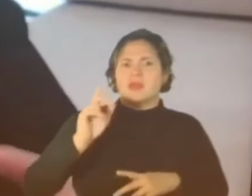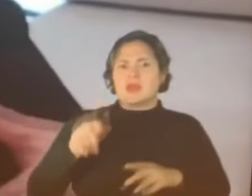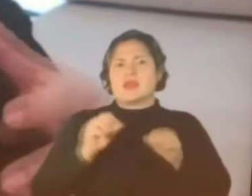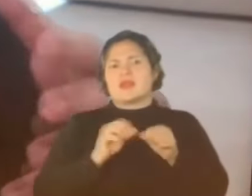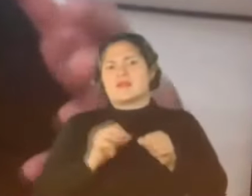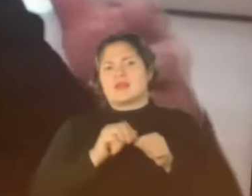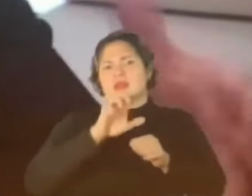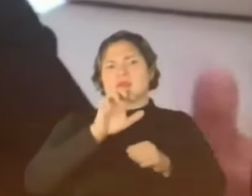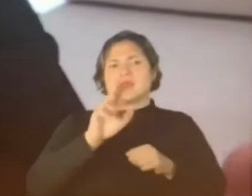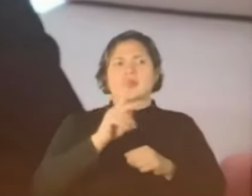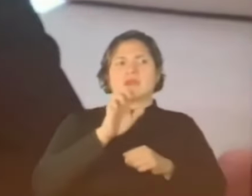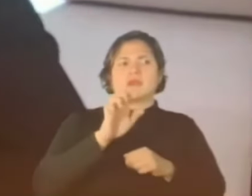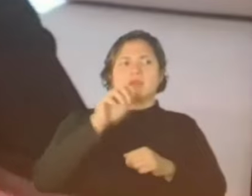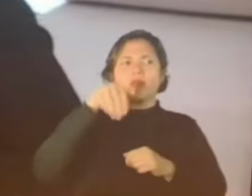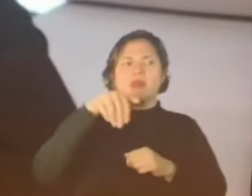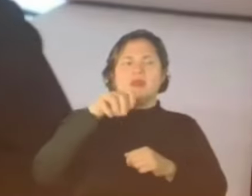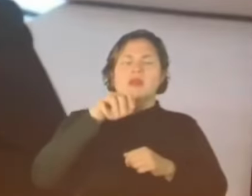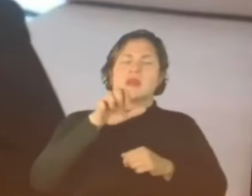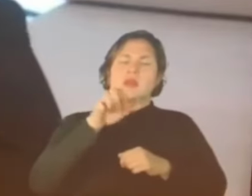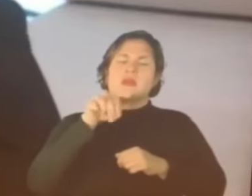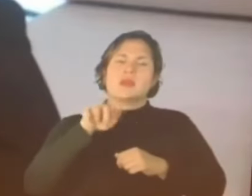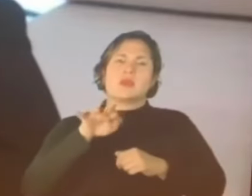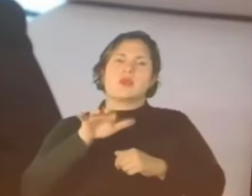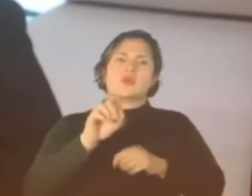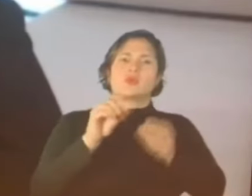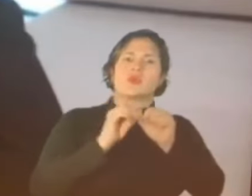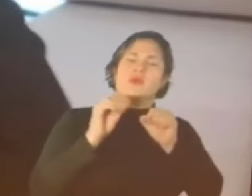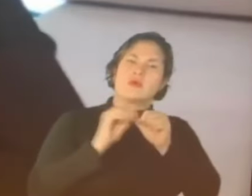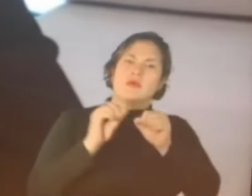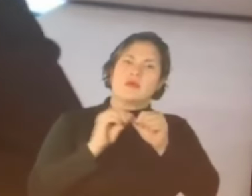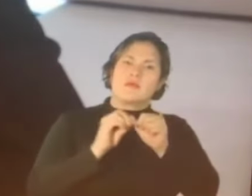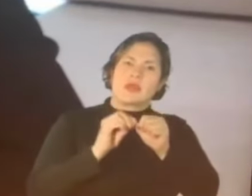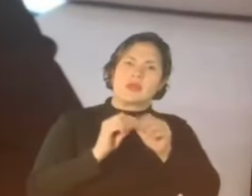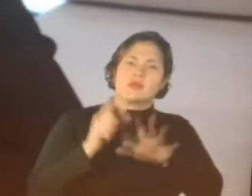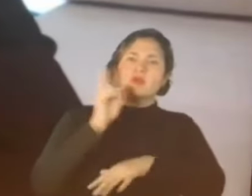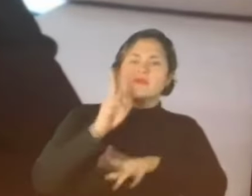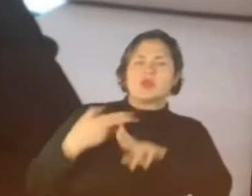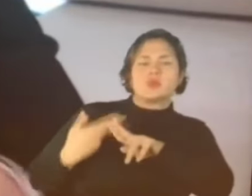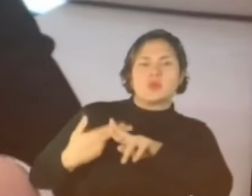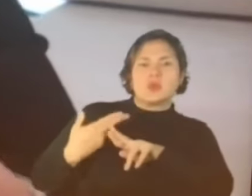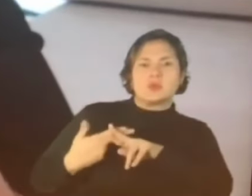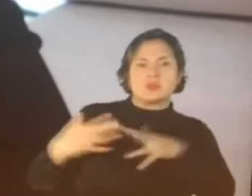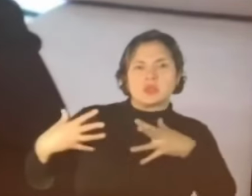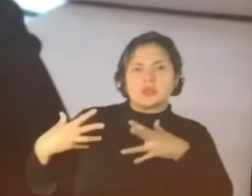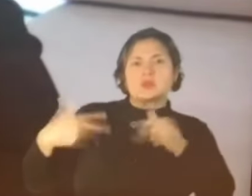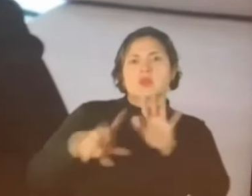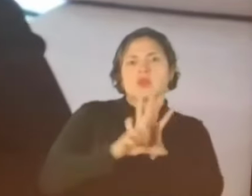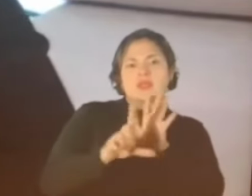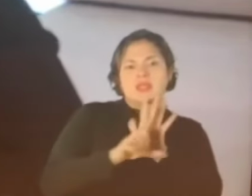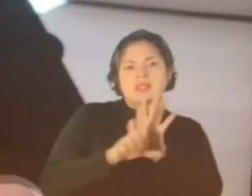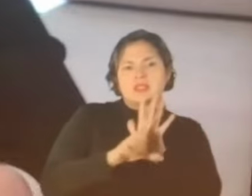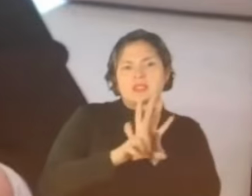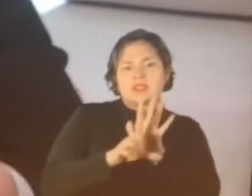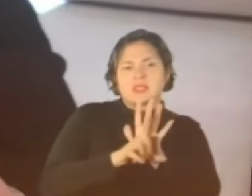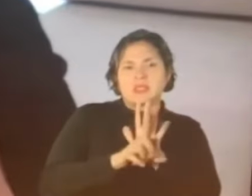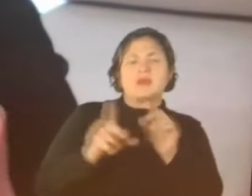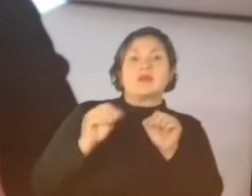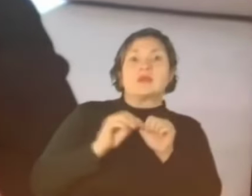hermenêutico, o ativismo judicial, tem utilizado toda a legislação de uma